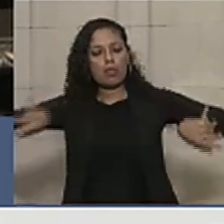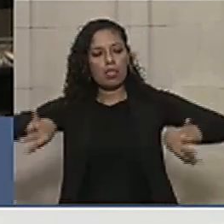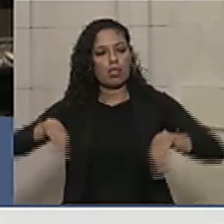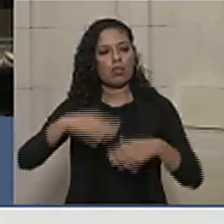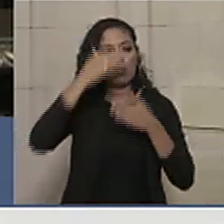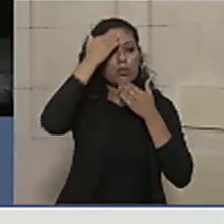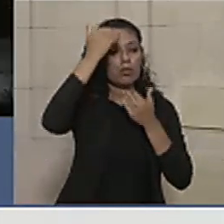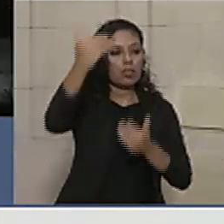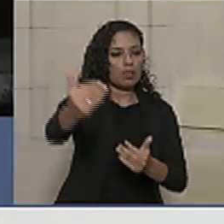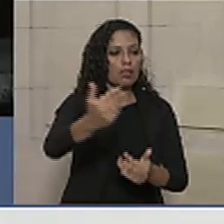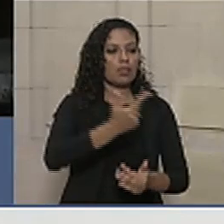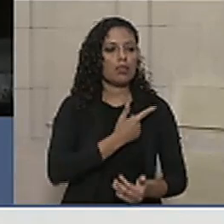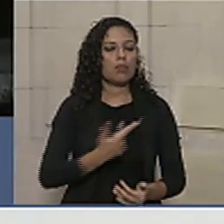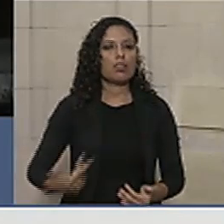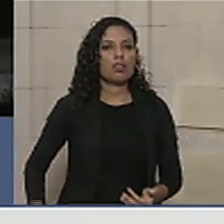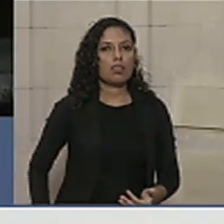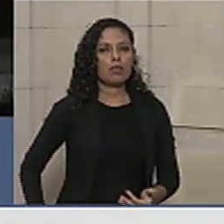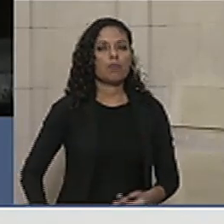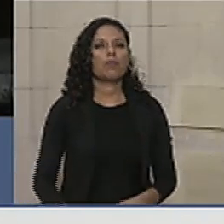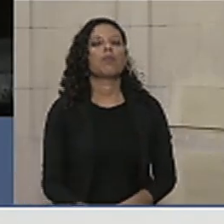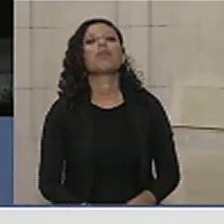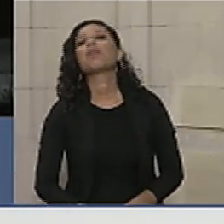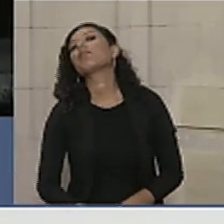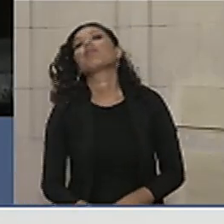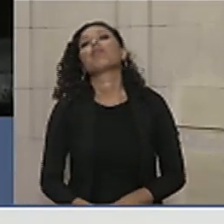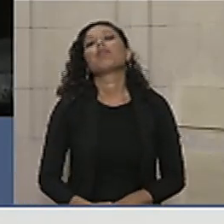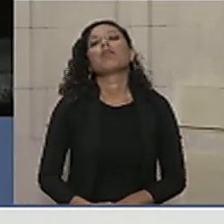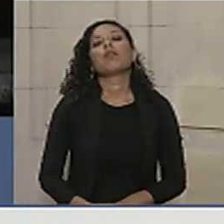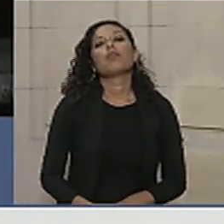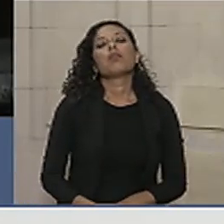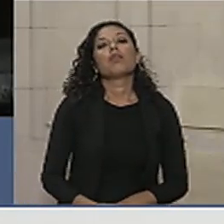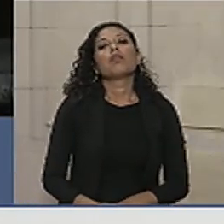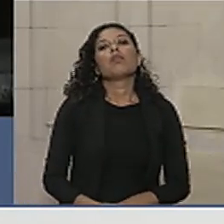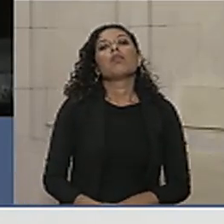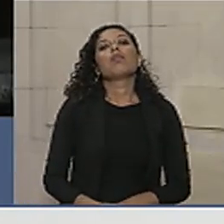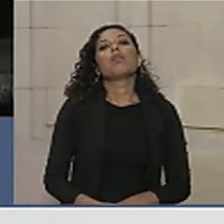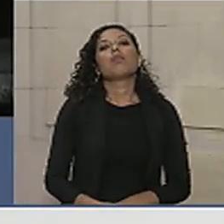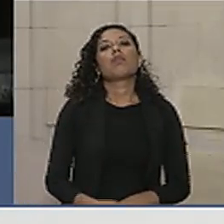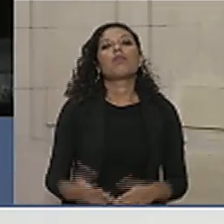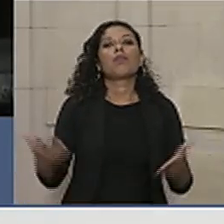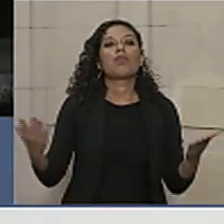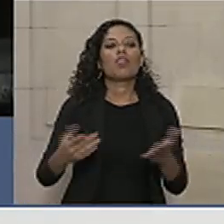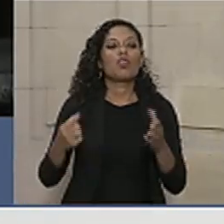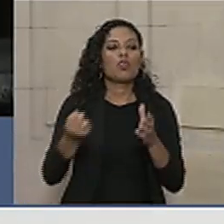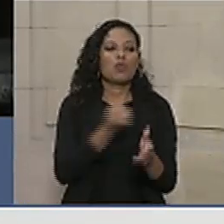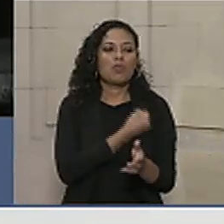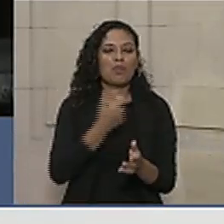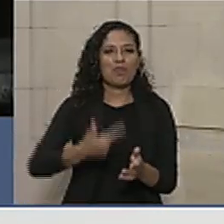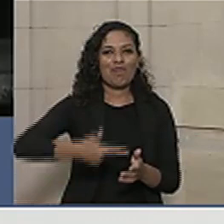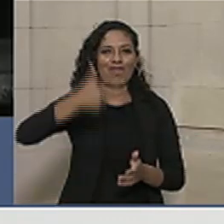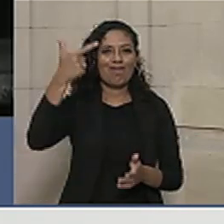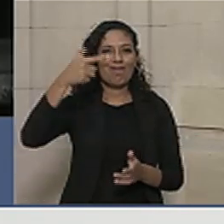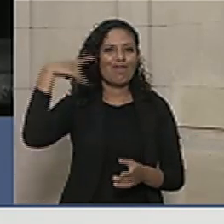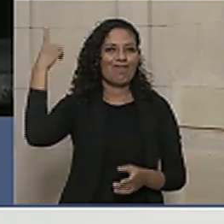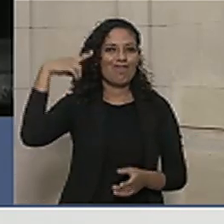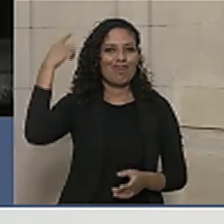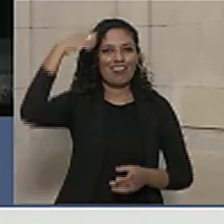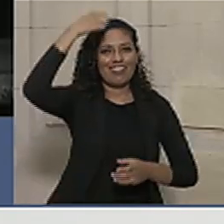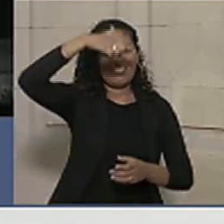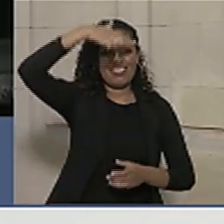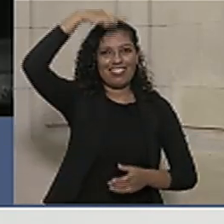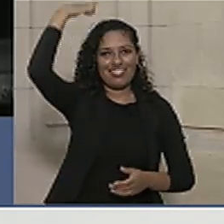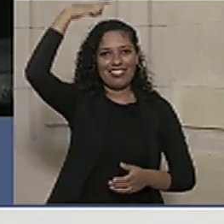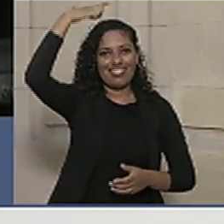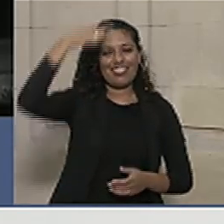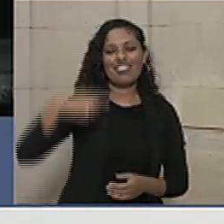obrigada, senhor presidente. Com a palavra, hoje, número 2, deputado Luiz Paulo